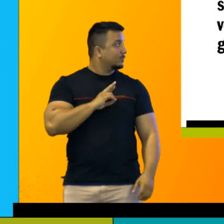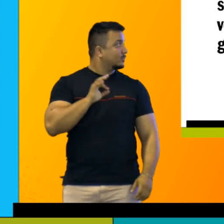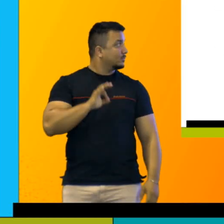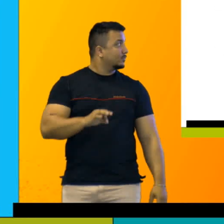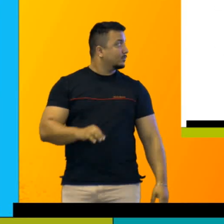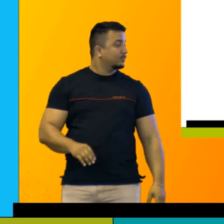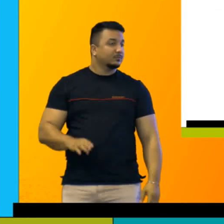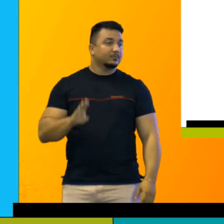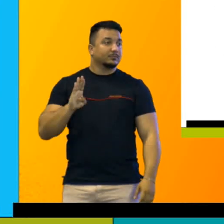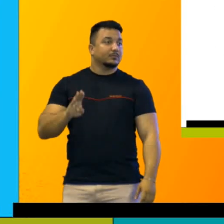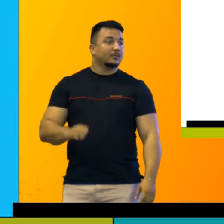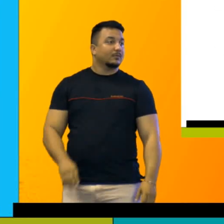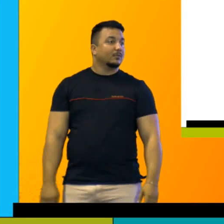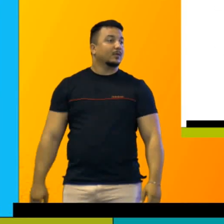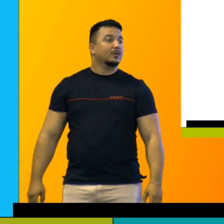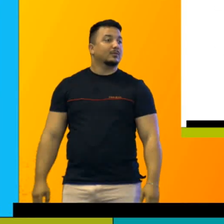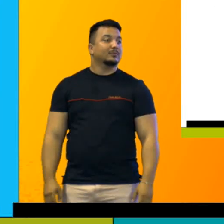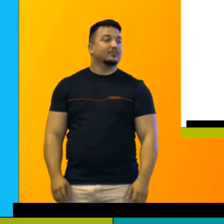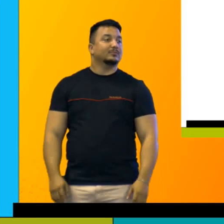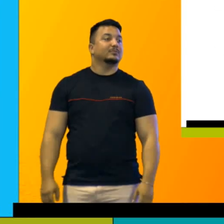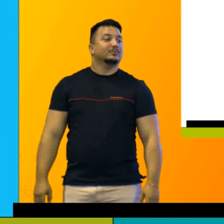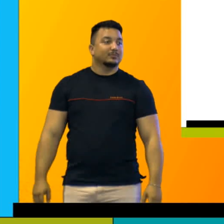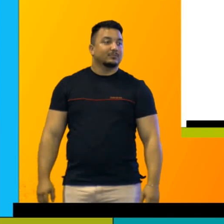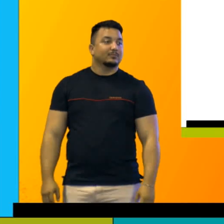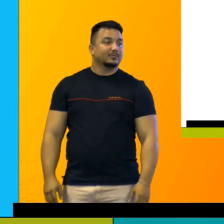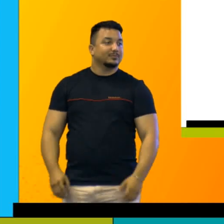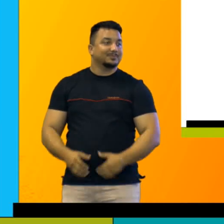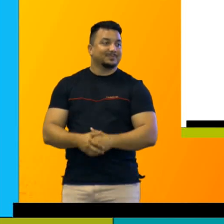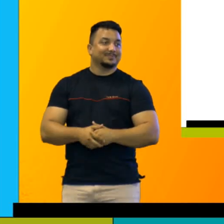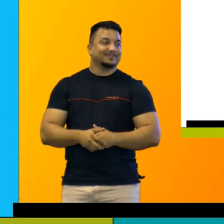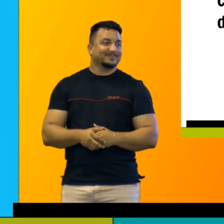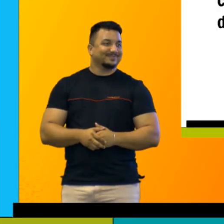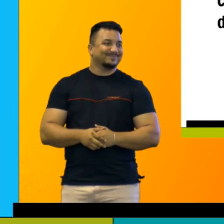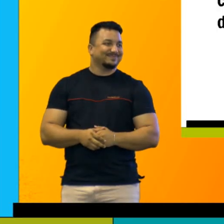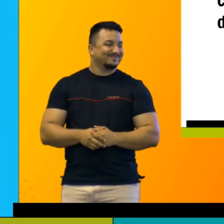Vamos para a próxima. Essa é boa demais, ó.